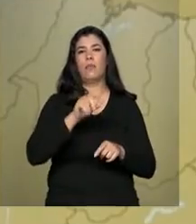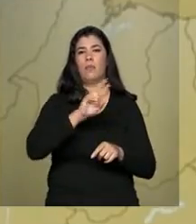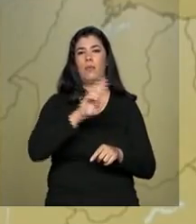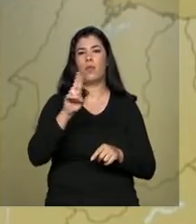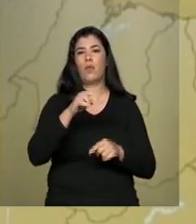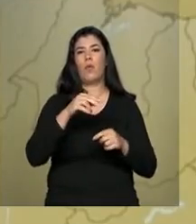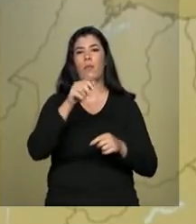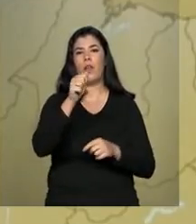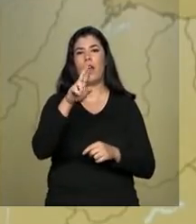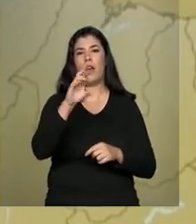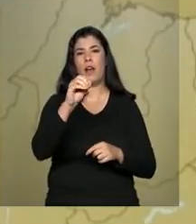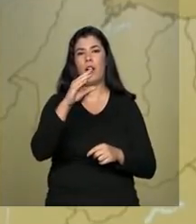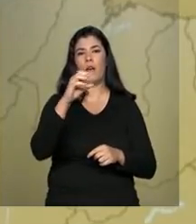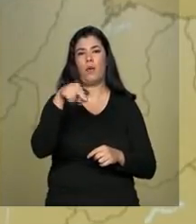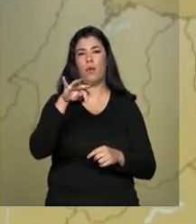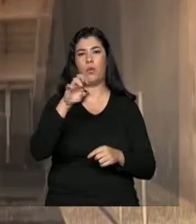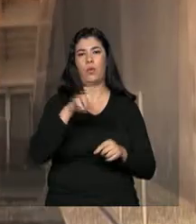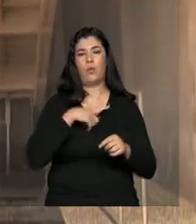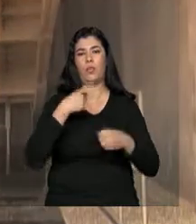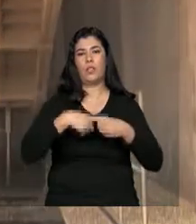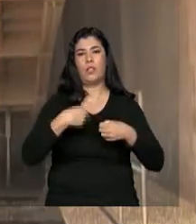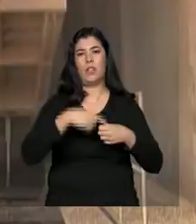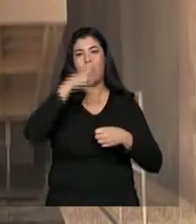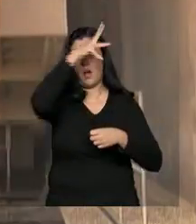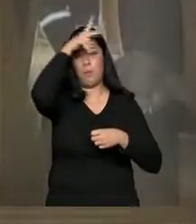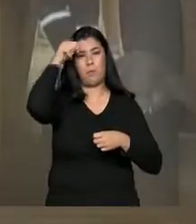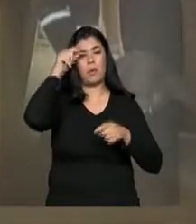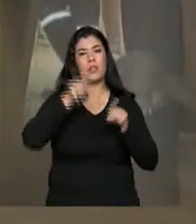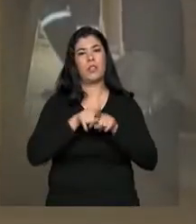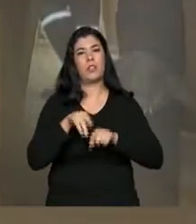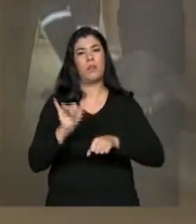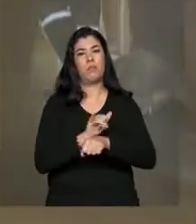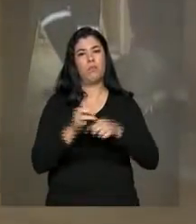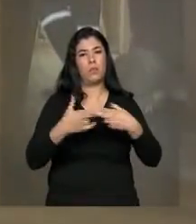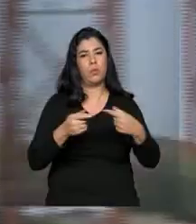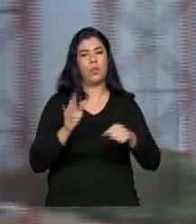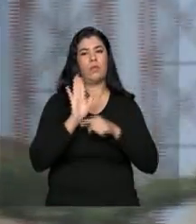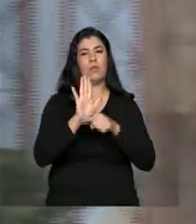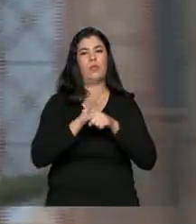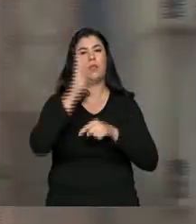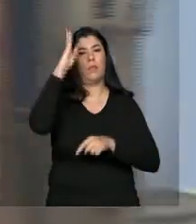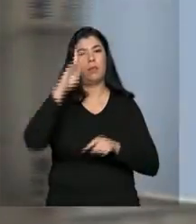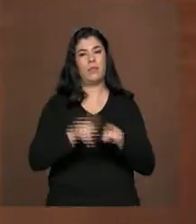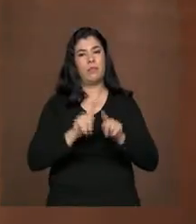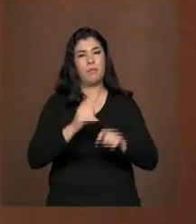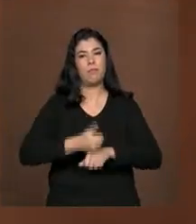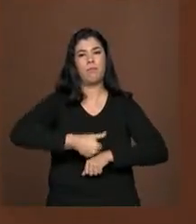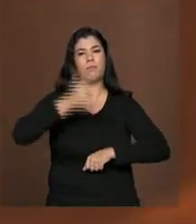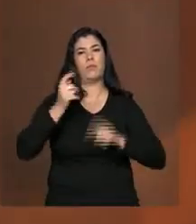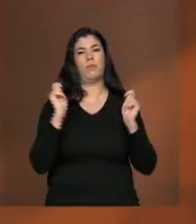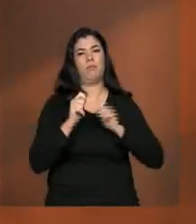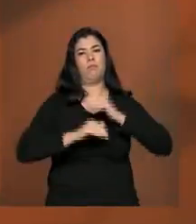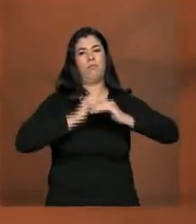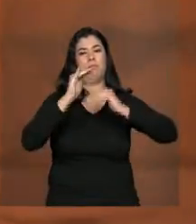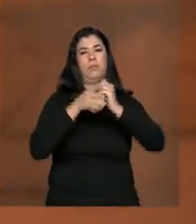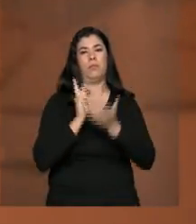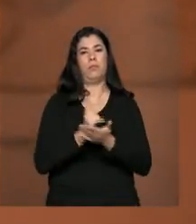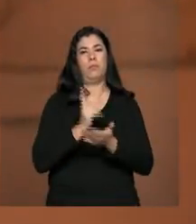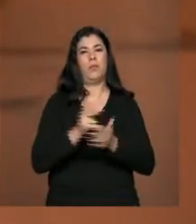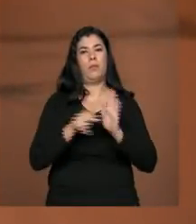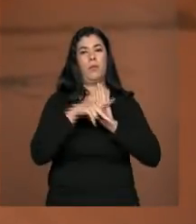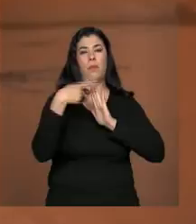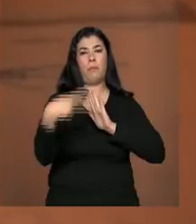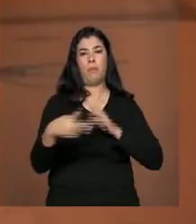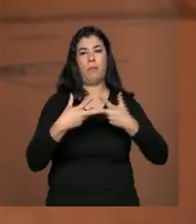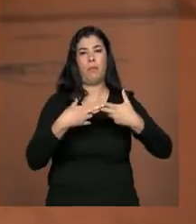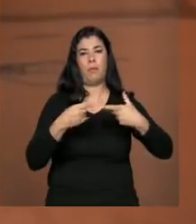de Itacoatiara, no Amazonas. Infraestrutura que vai ajudar o Brasil a superar cada vez mais seus